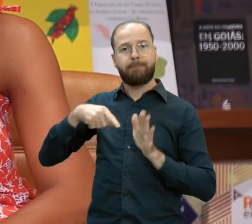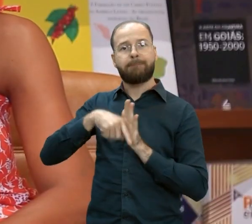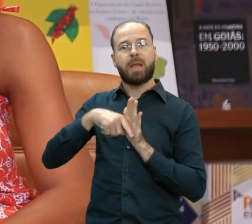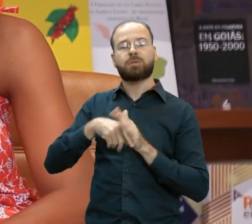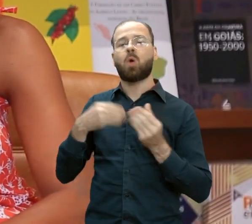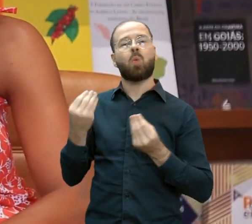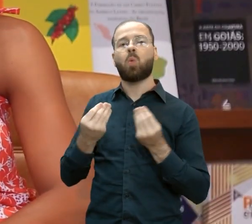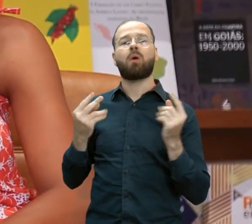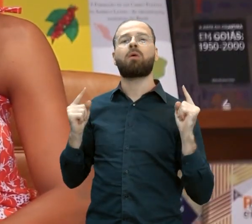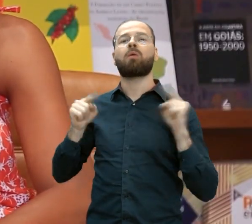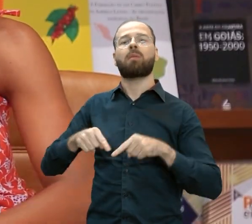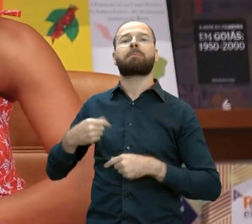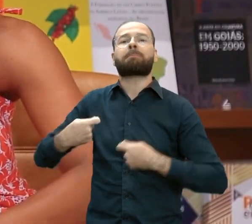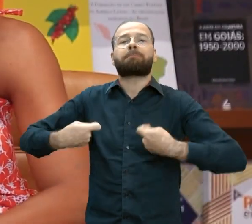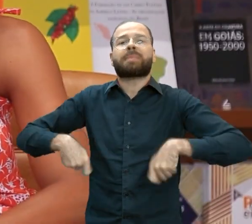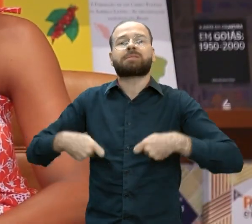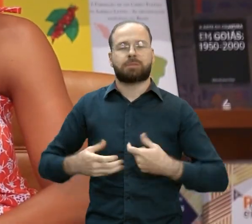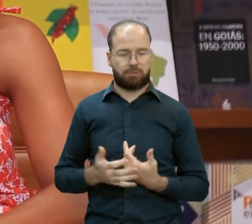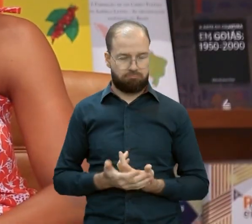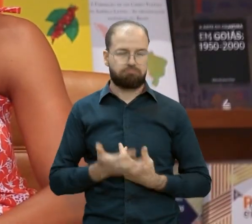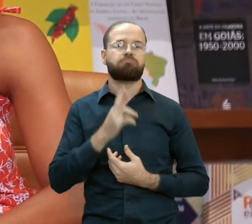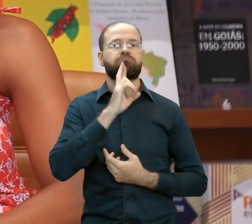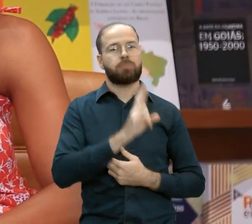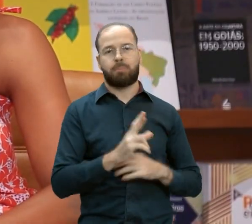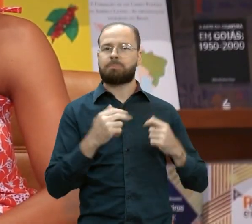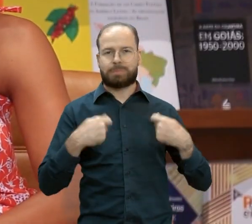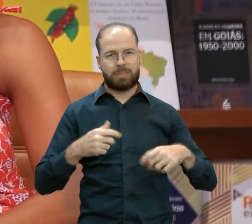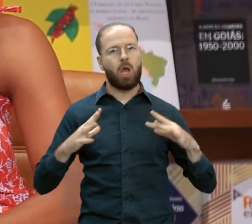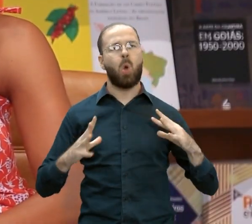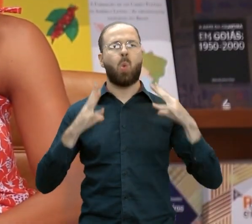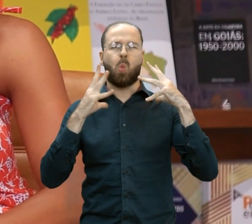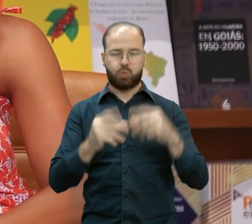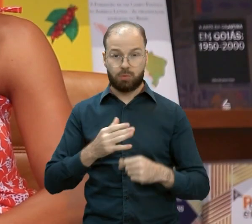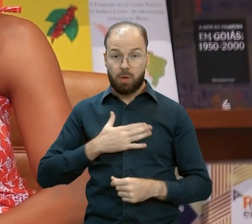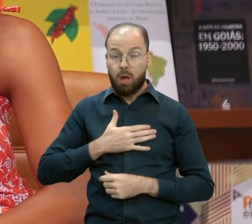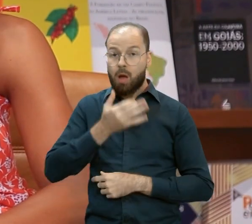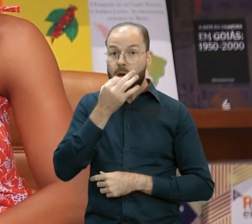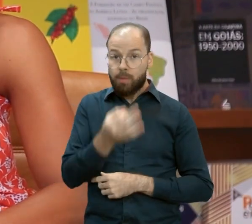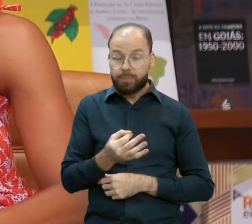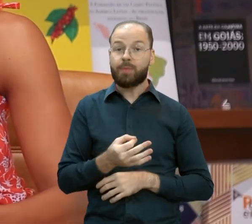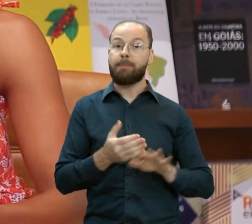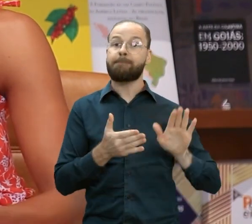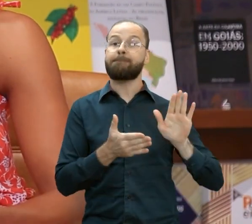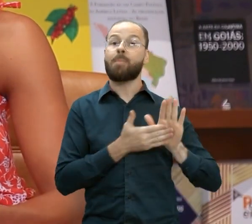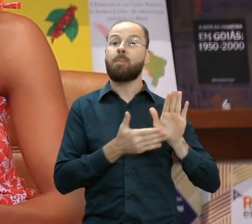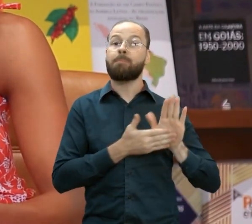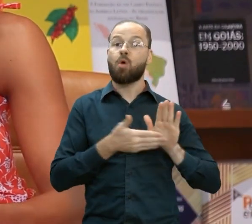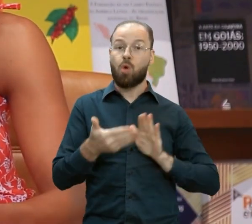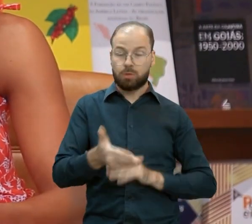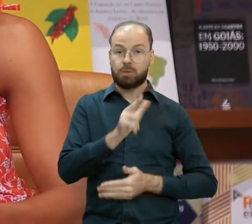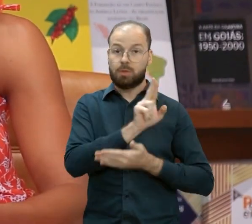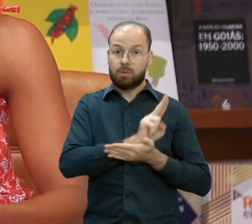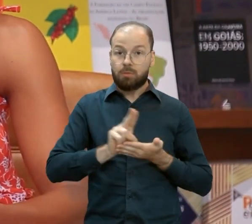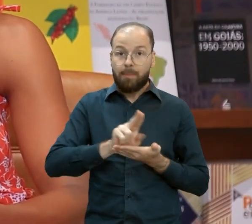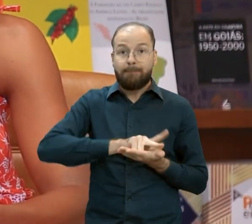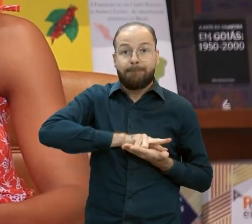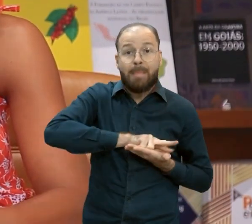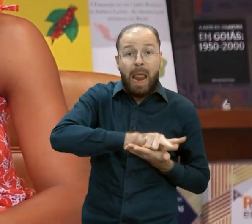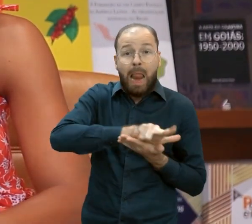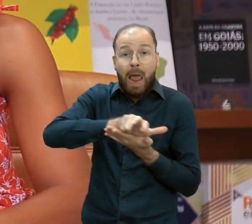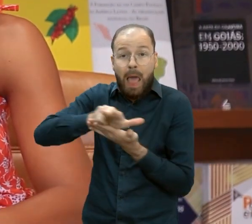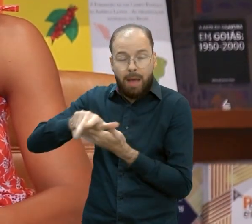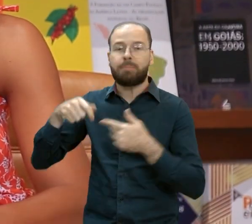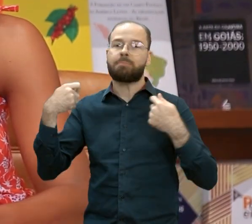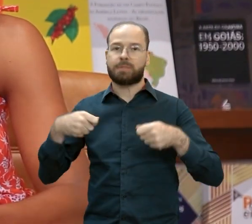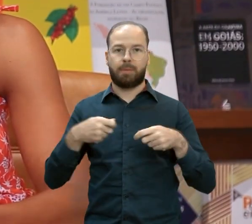Todos. Eu acho que a universidade, nessa proposta de ser plural, ela tem que receber,